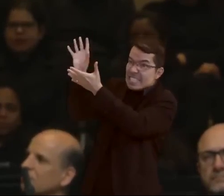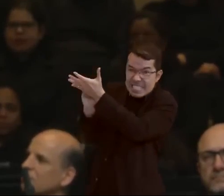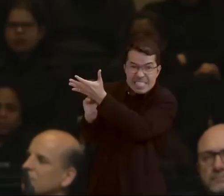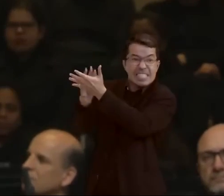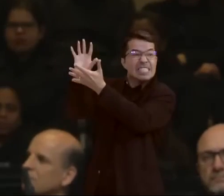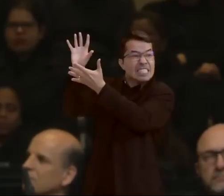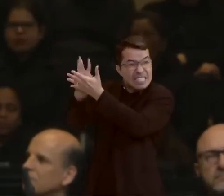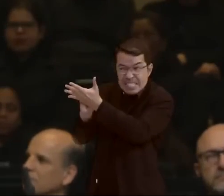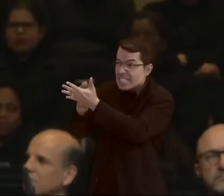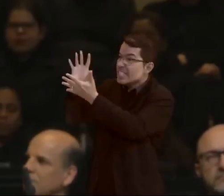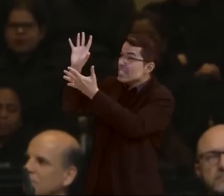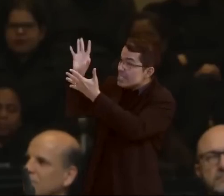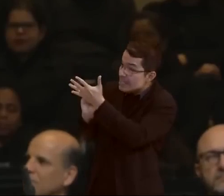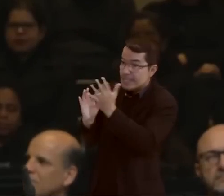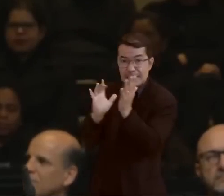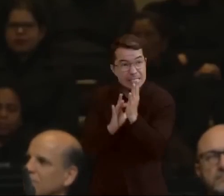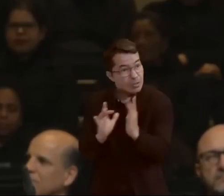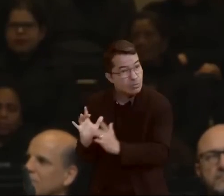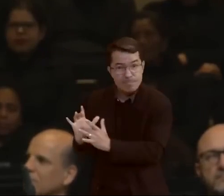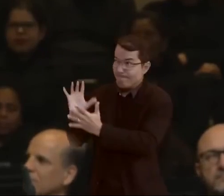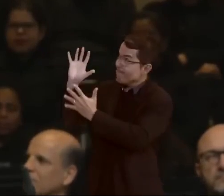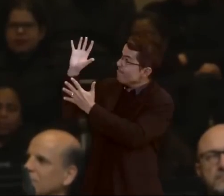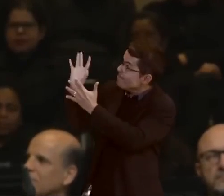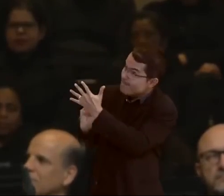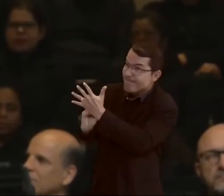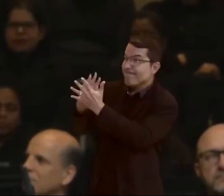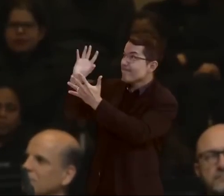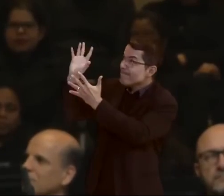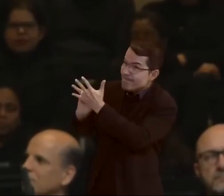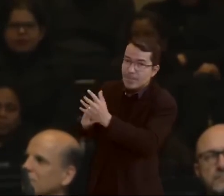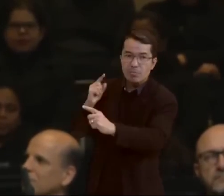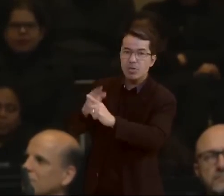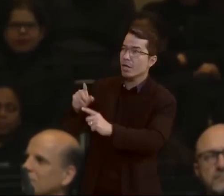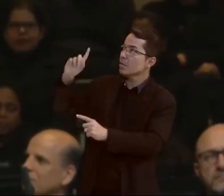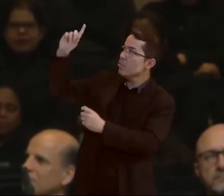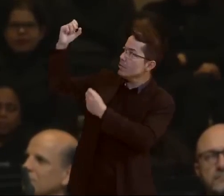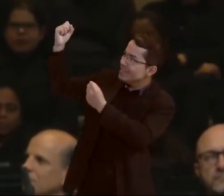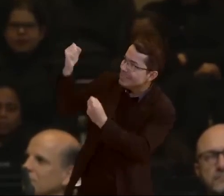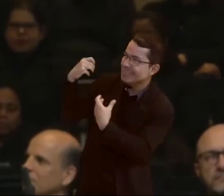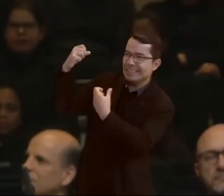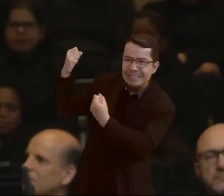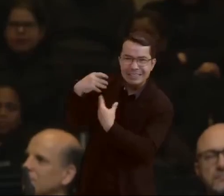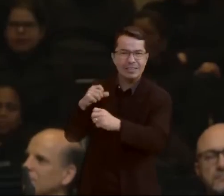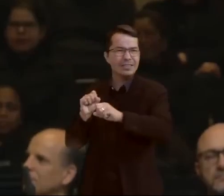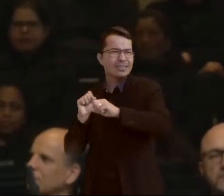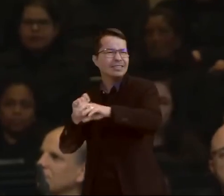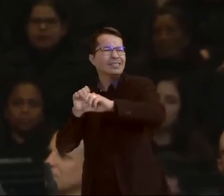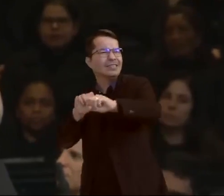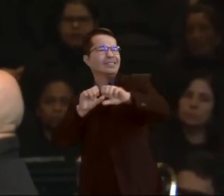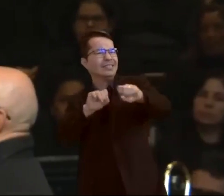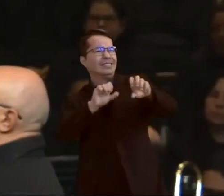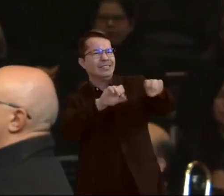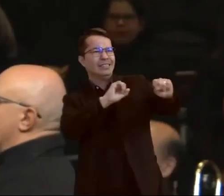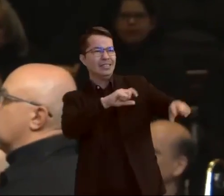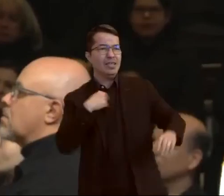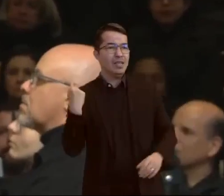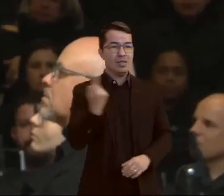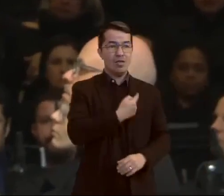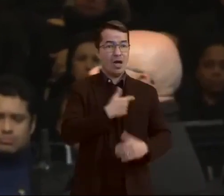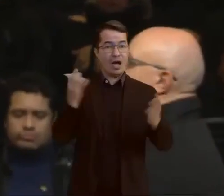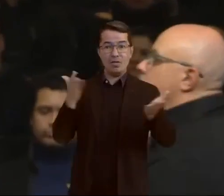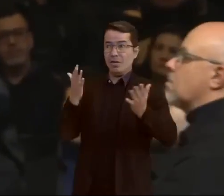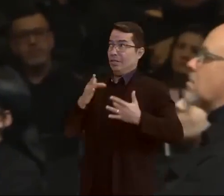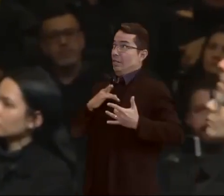Deus, quando o que o Senhor está ensinando para nós e que nós abrimos o coração para receber,